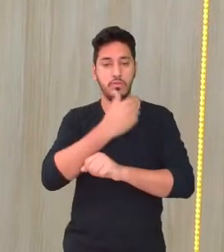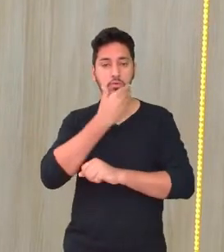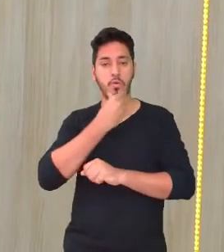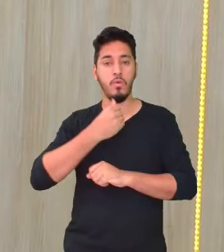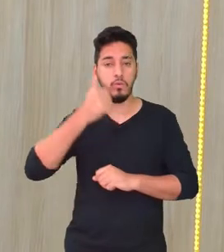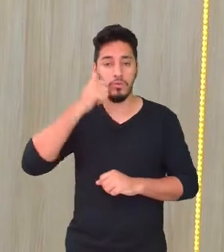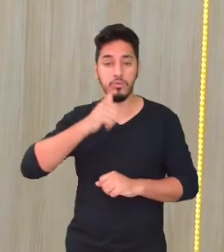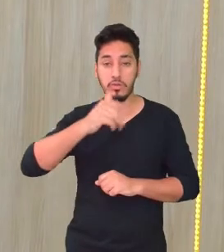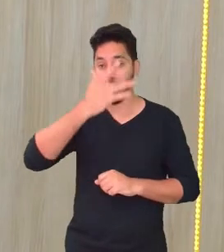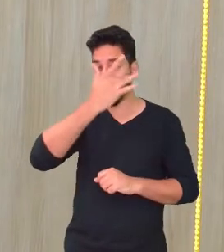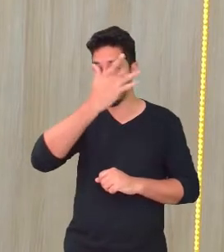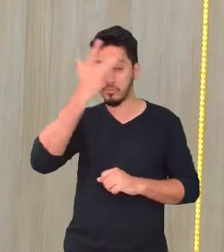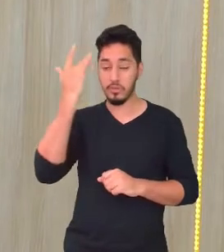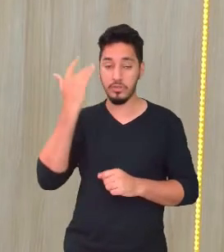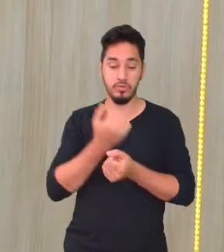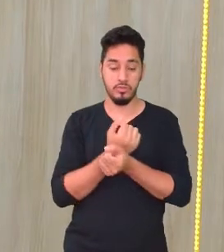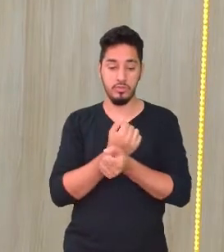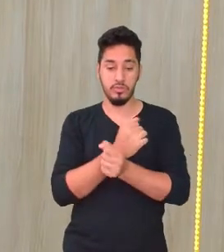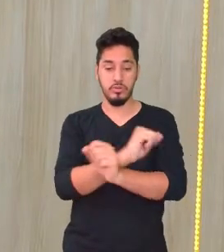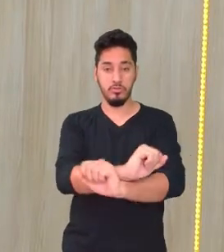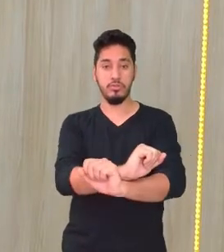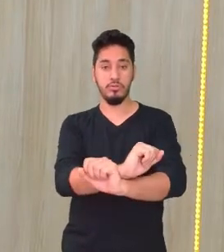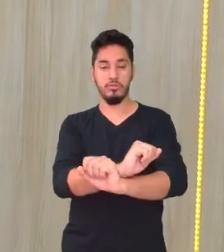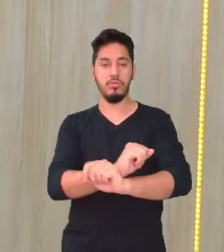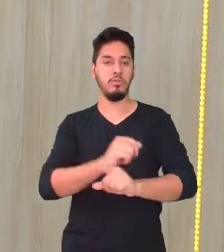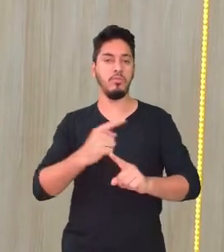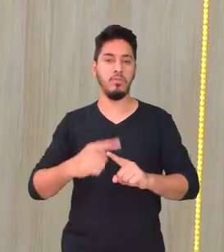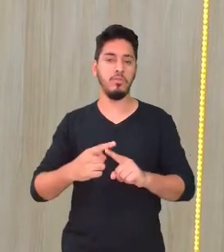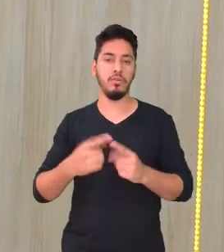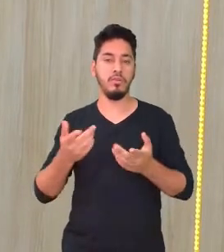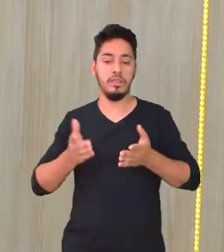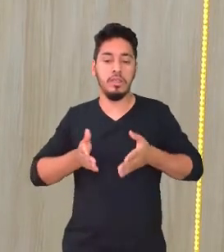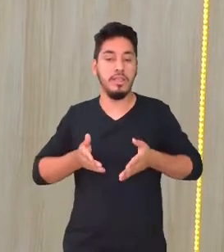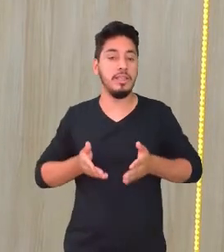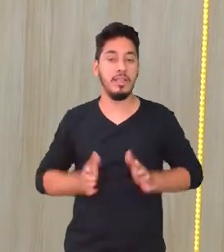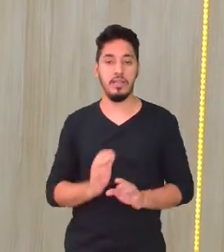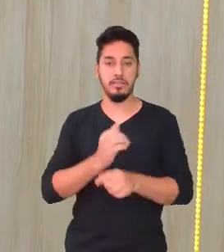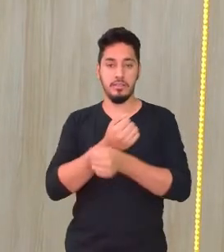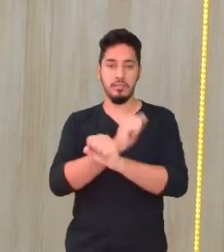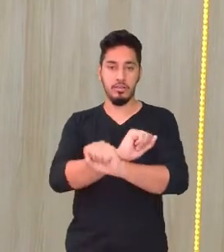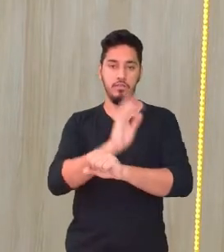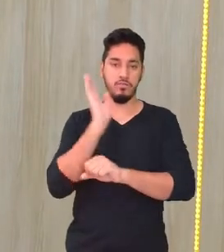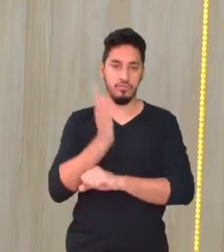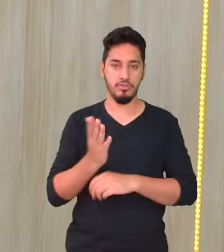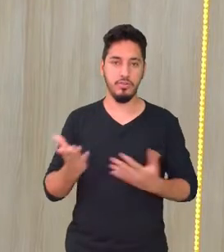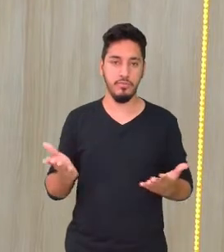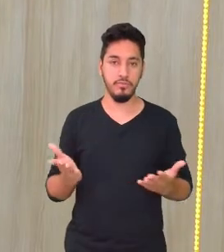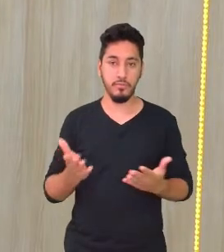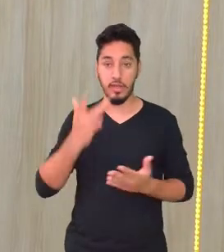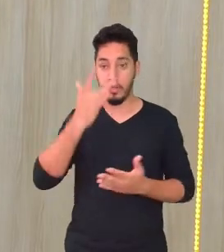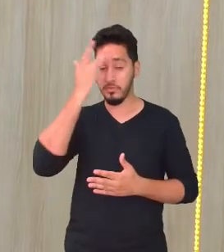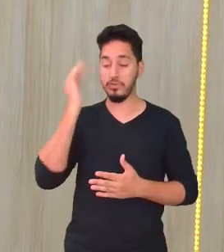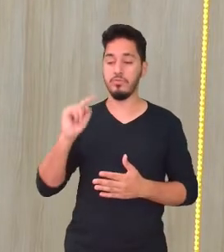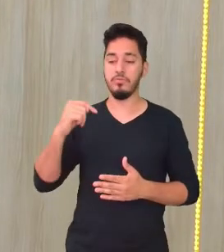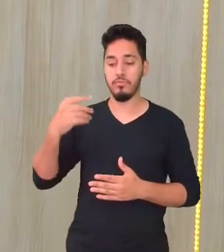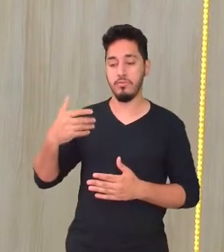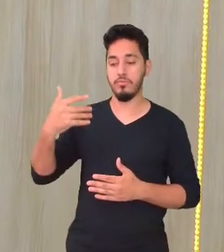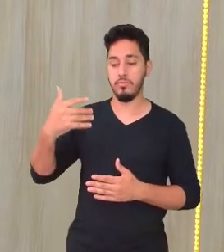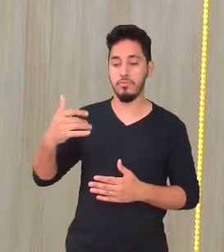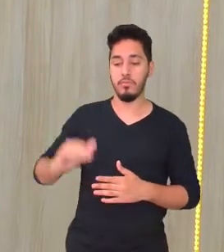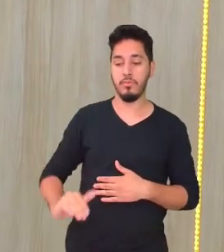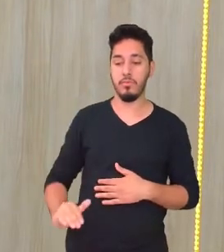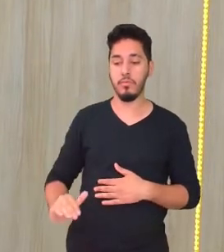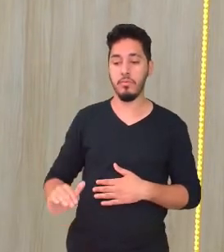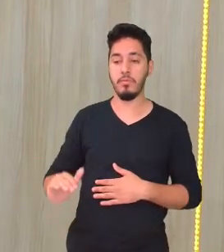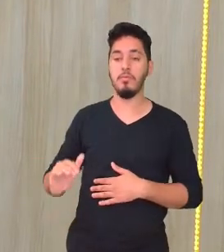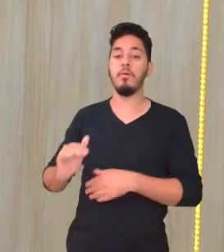das pessoas escravizadas, né, porque ninguém nasce escravo, né, as pessoas são submetidas à